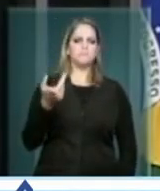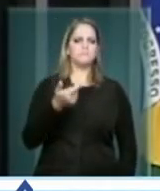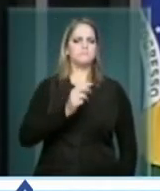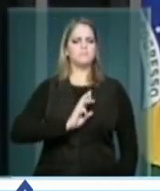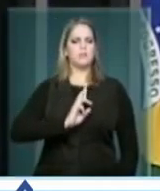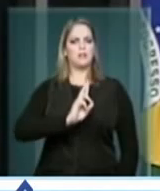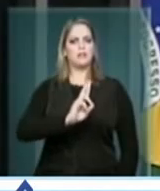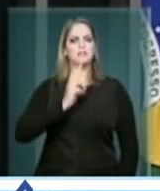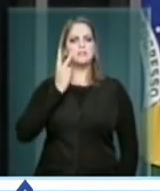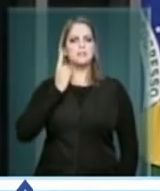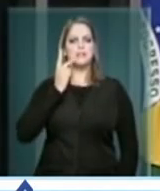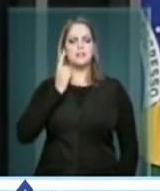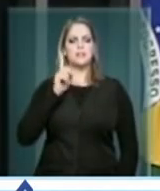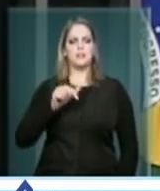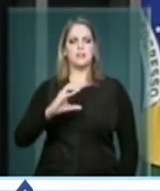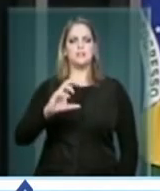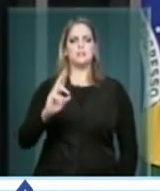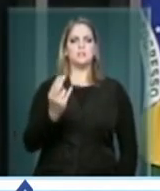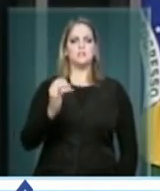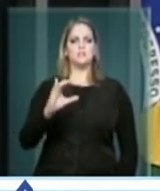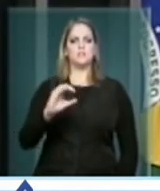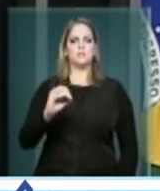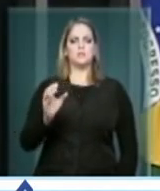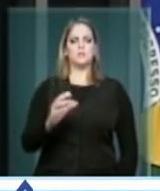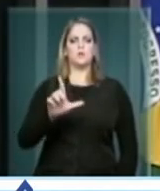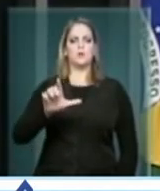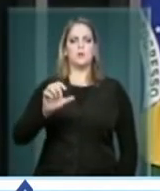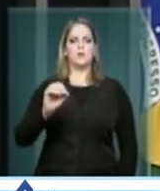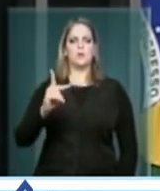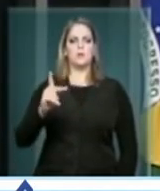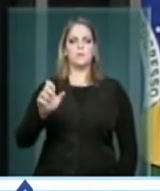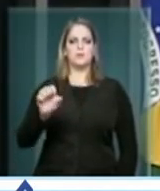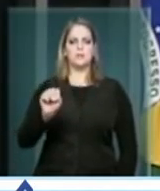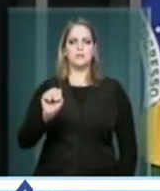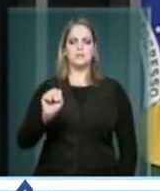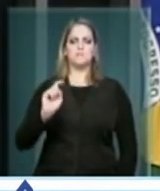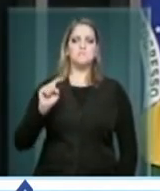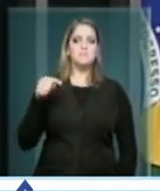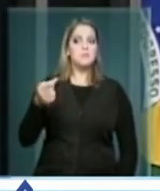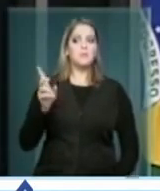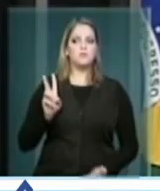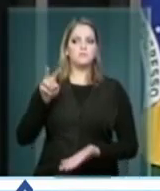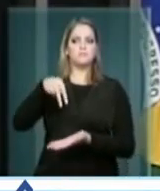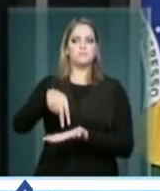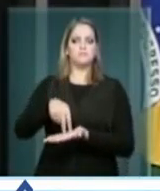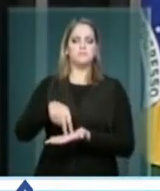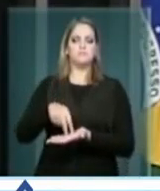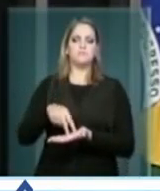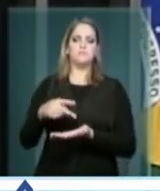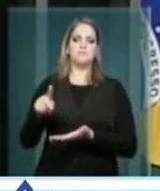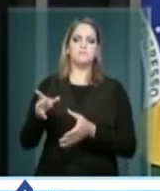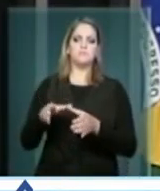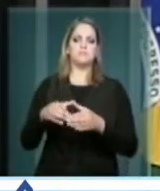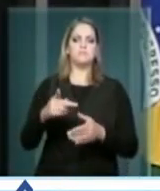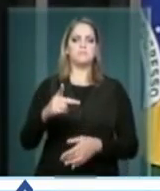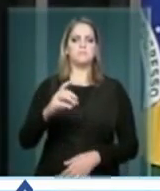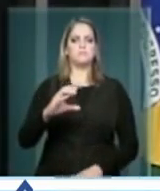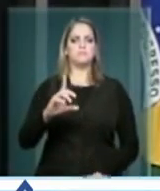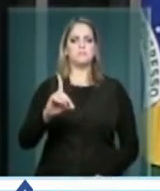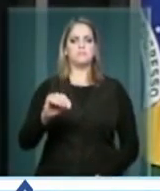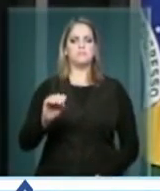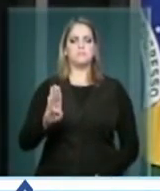do Ceará, que é o deputado Chico Lopes, que deverá ocupar a tribuna logo mais em nome da sua bancada PCdoB. E